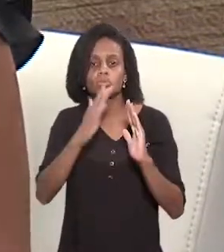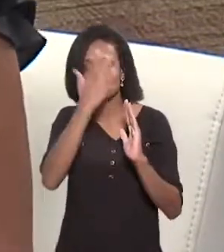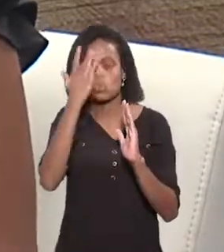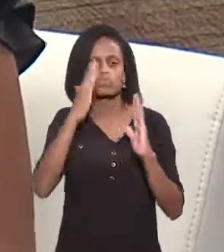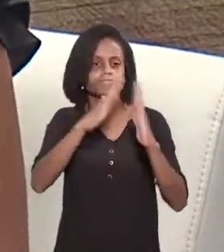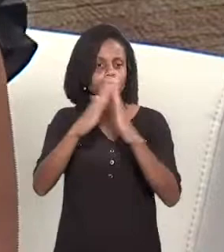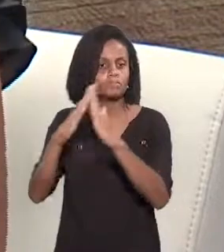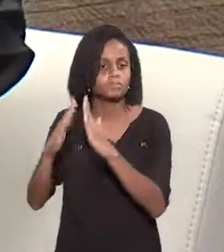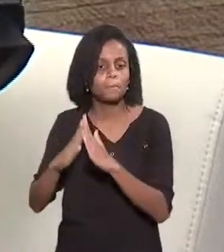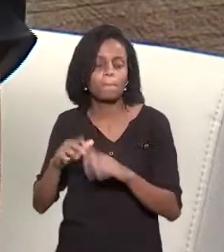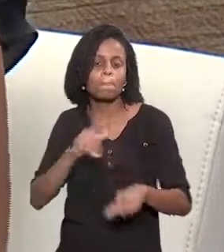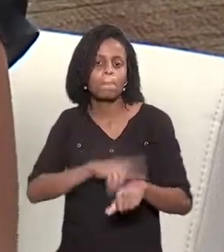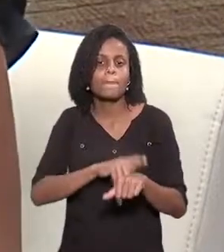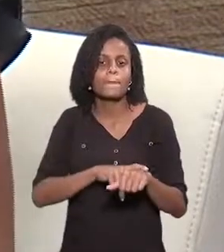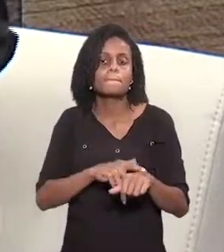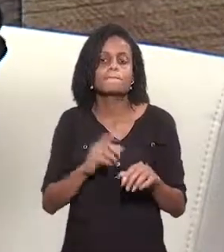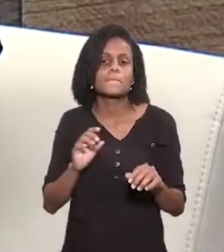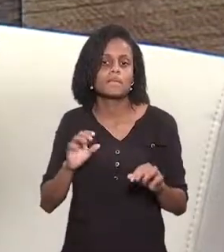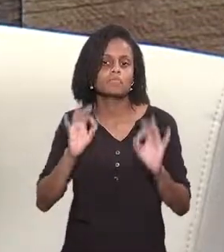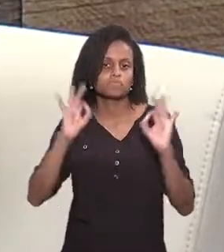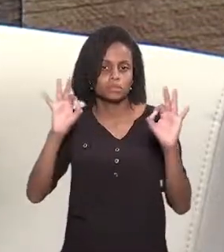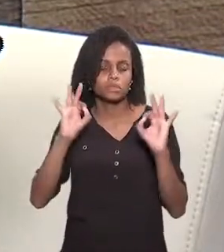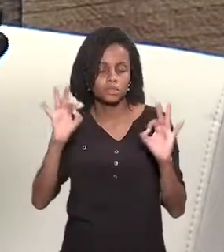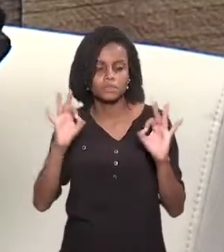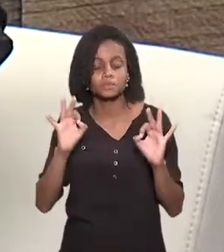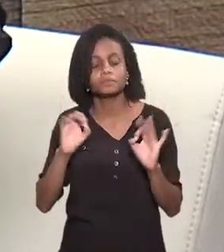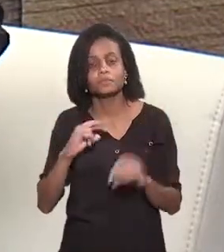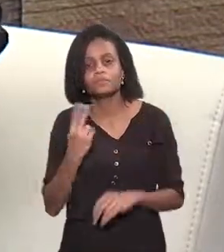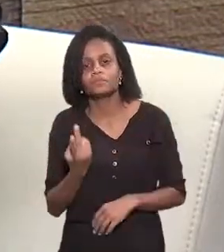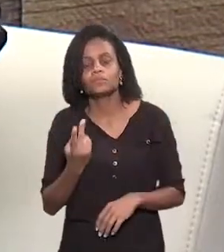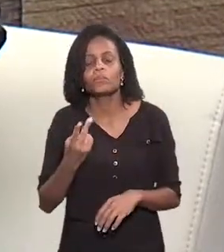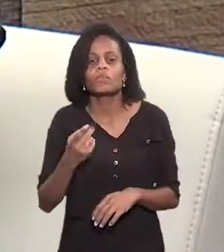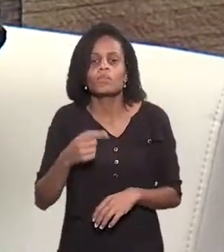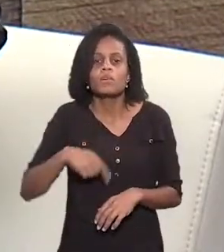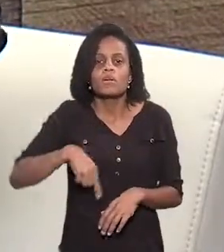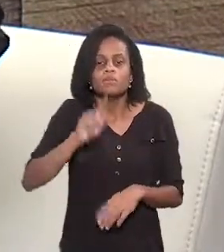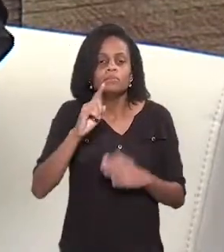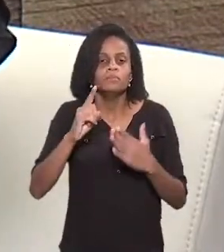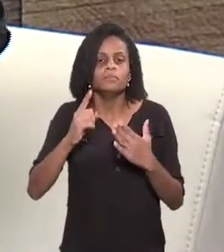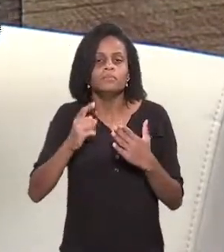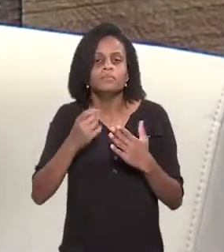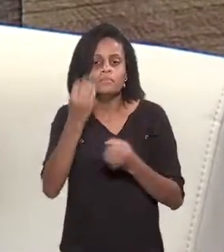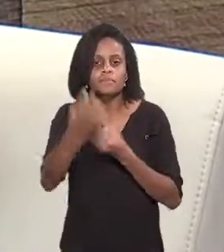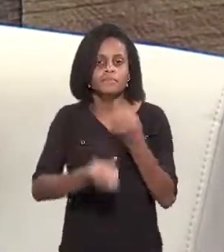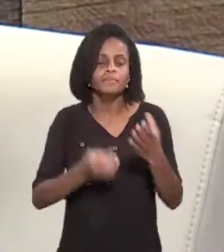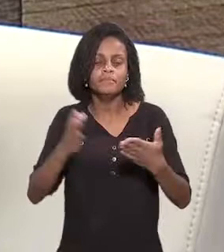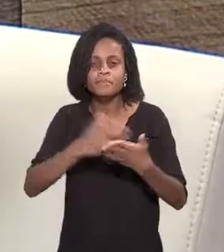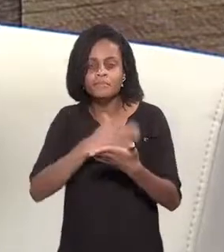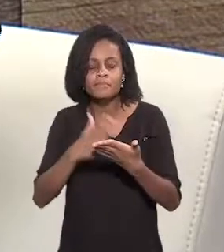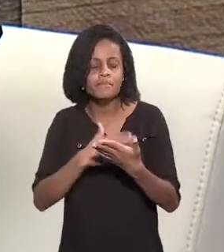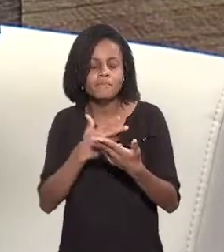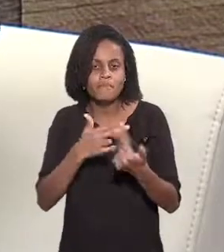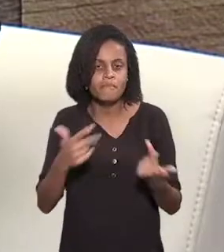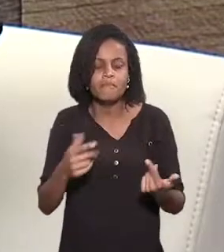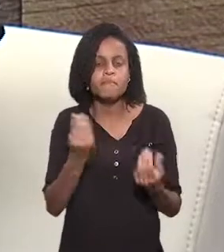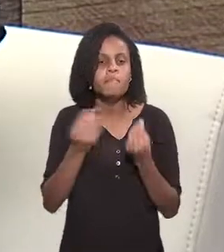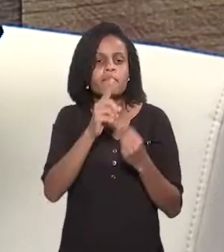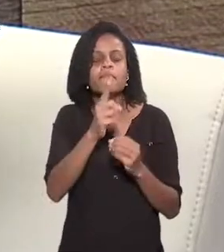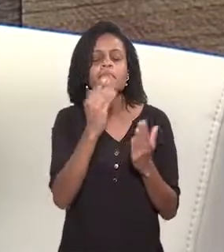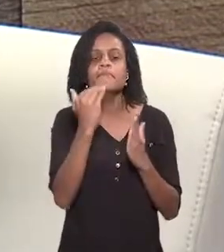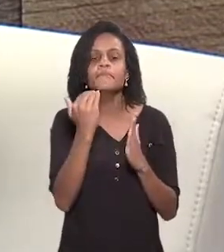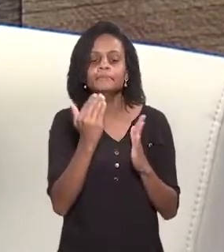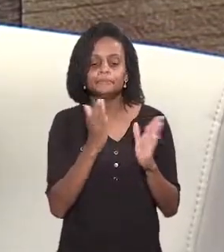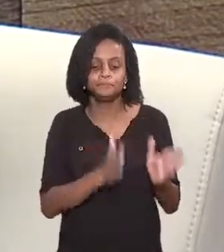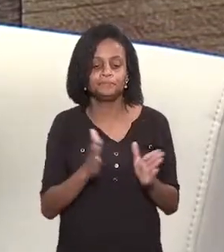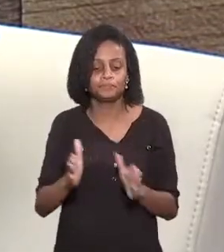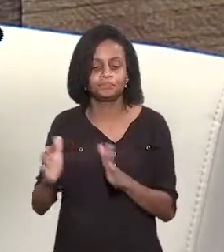com os moradores em épocas específicas ou levando, por exemplo, livros. Como é que vocês